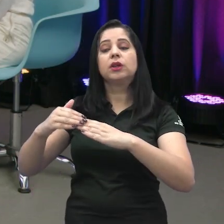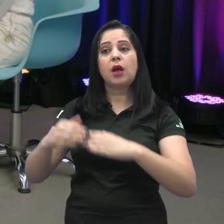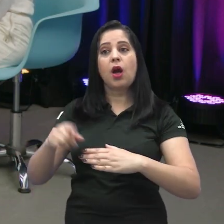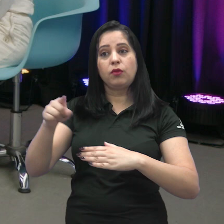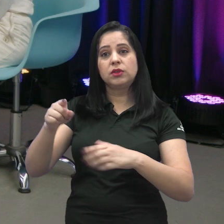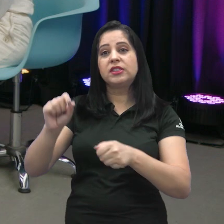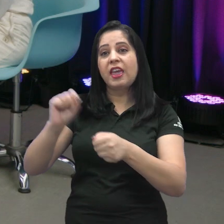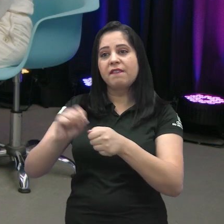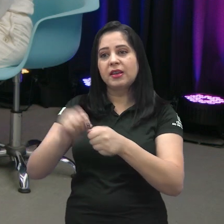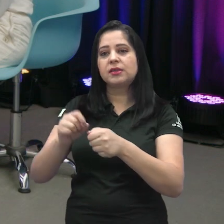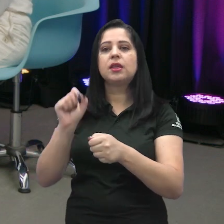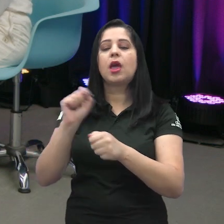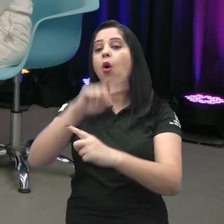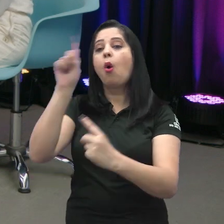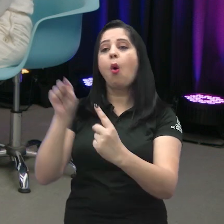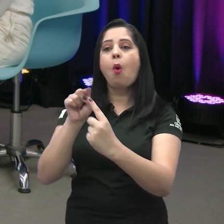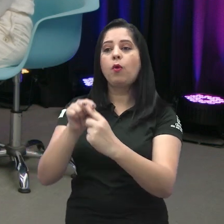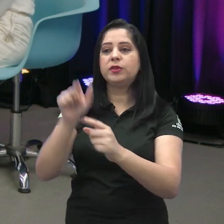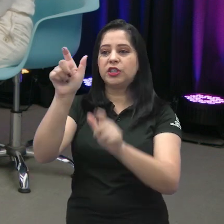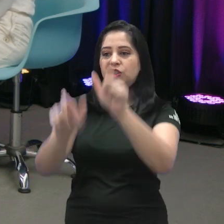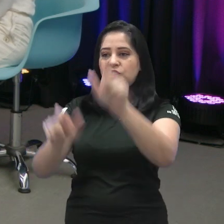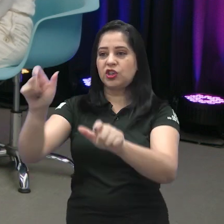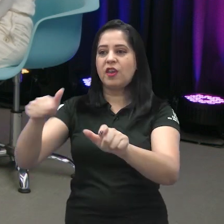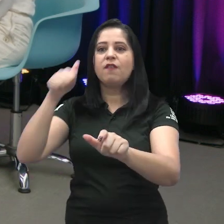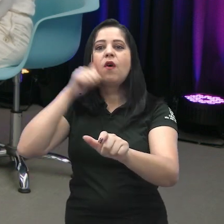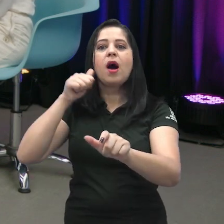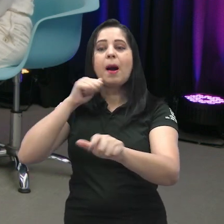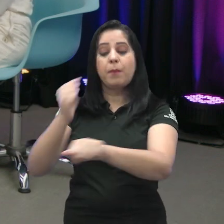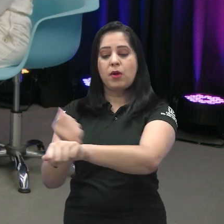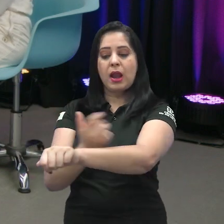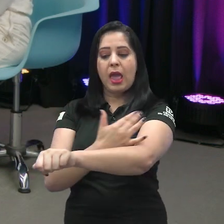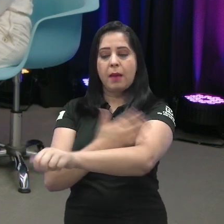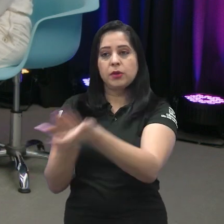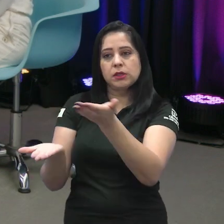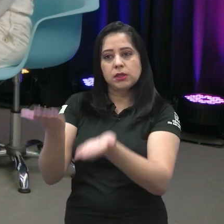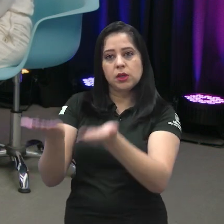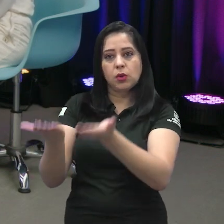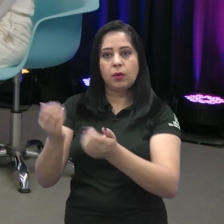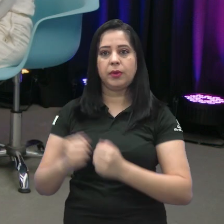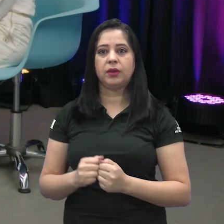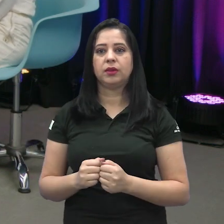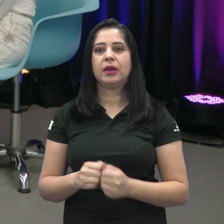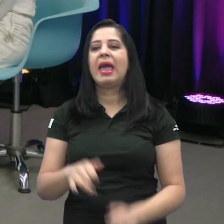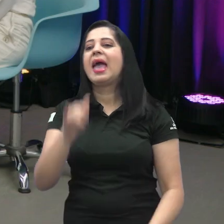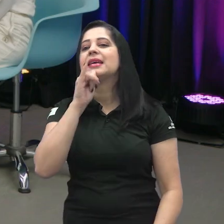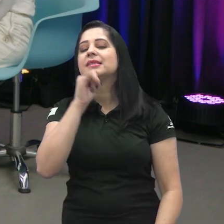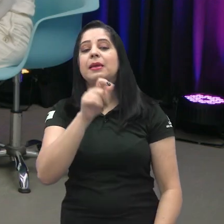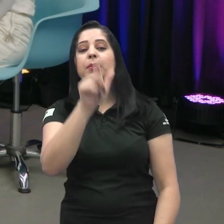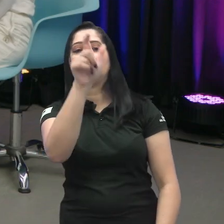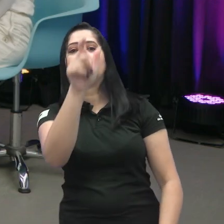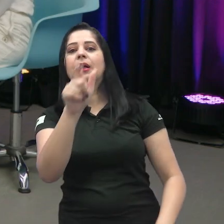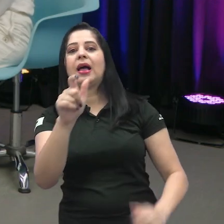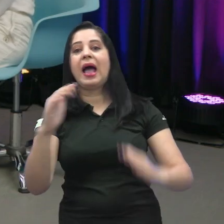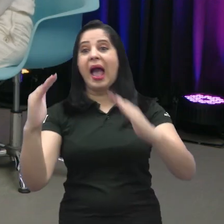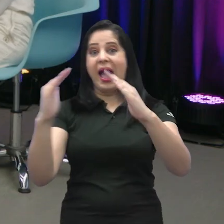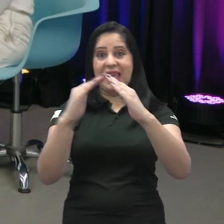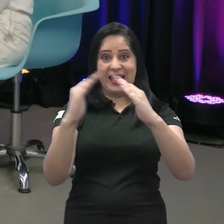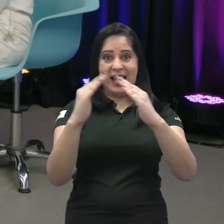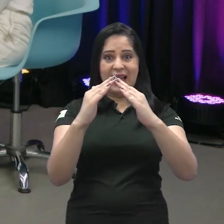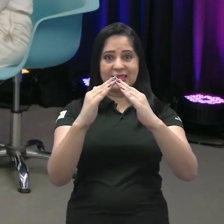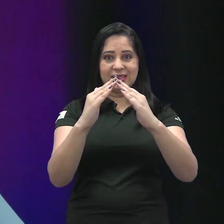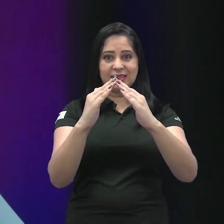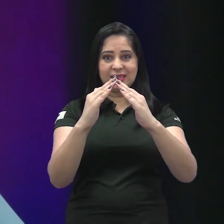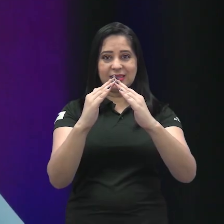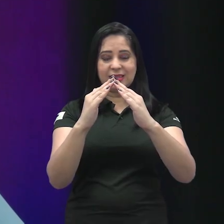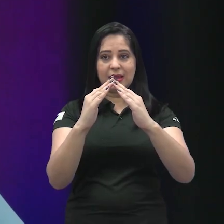você recomendaria para fortalecer a energia feminina e promover o equilíbrio emocional? Então, para quem está lá em casa